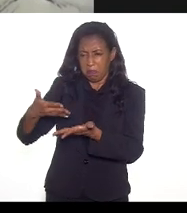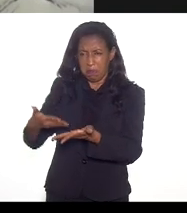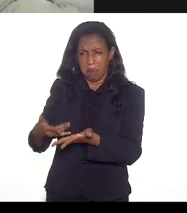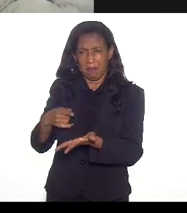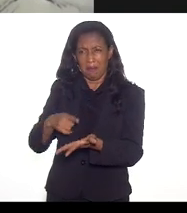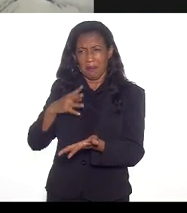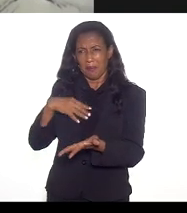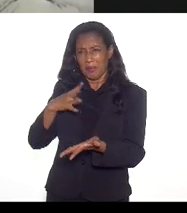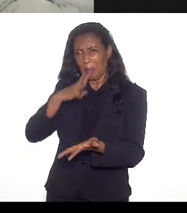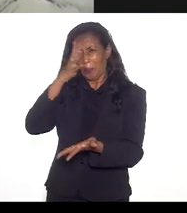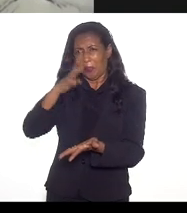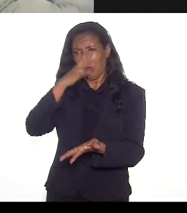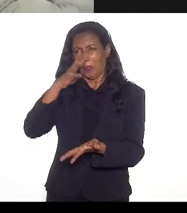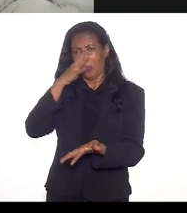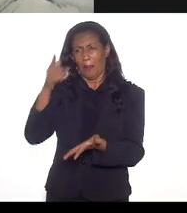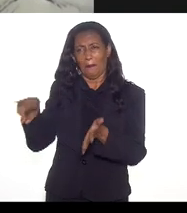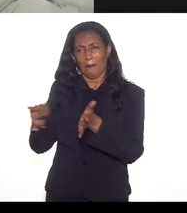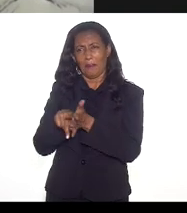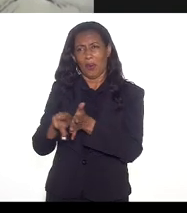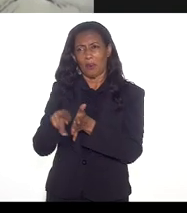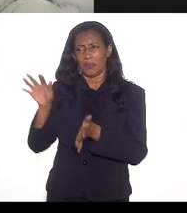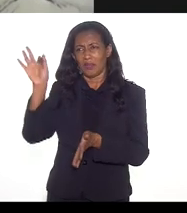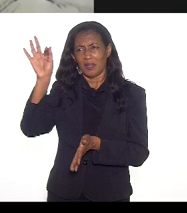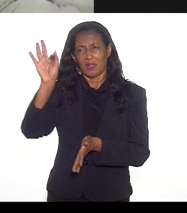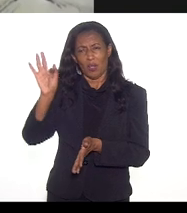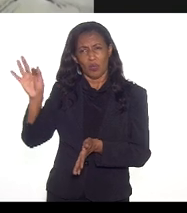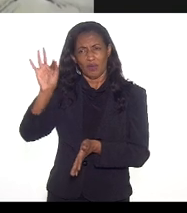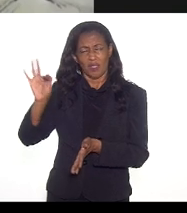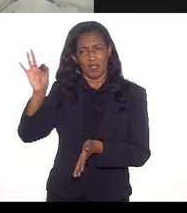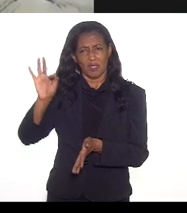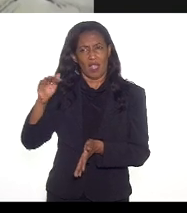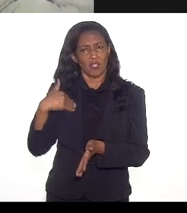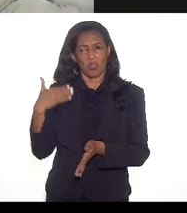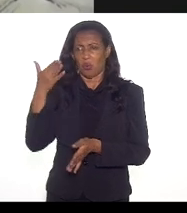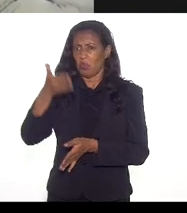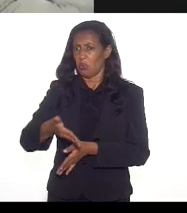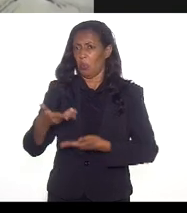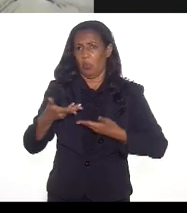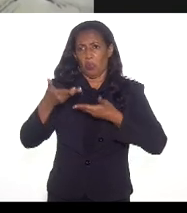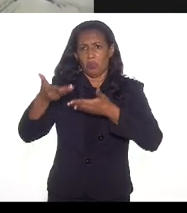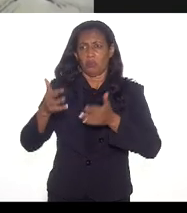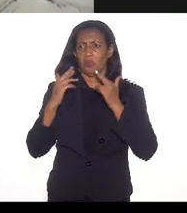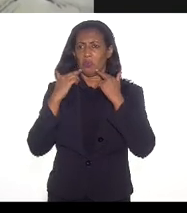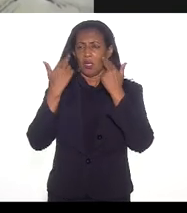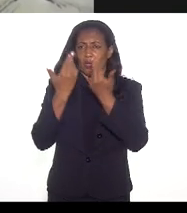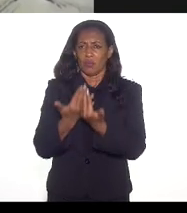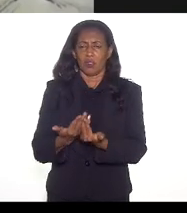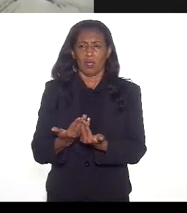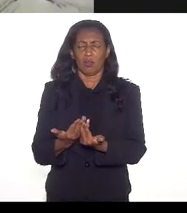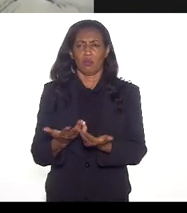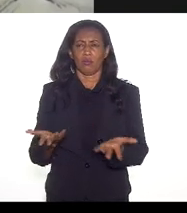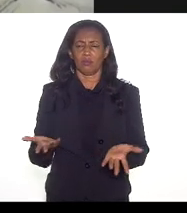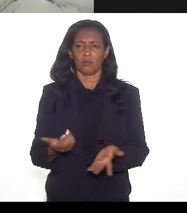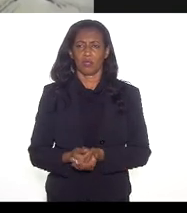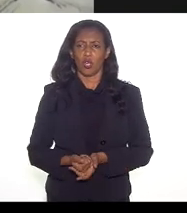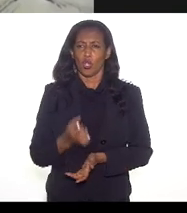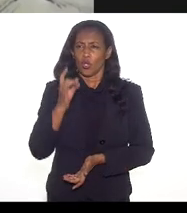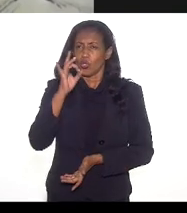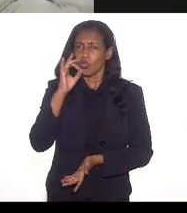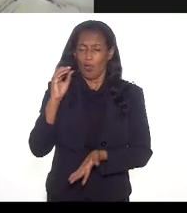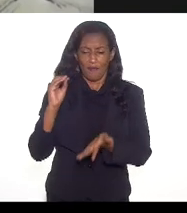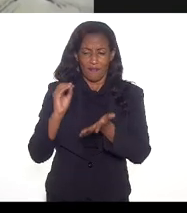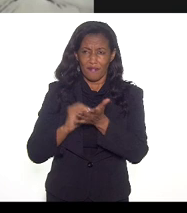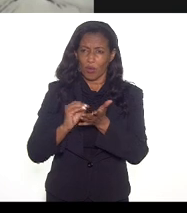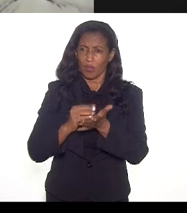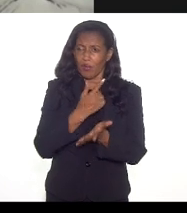pouco estapafúrdias pelo reitor da universidade. Nós não participamos dessa reunião, então a questão está assim, só faltava a assinatura